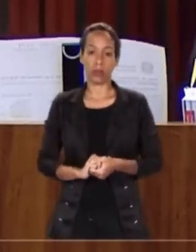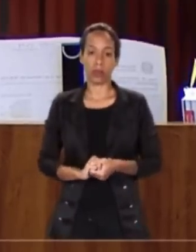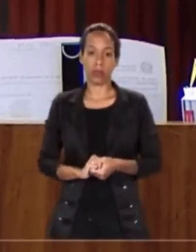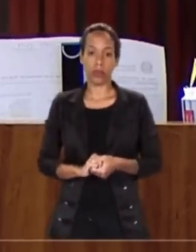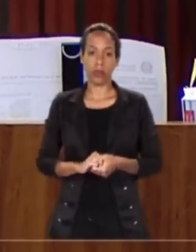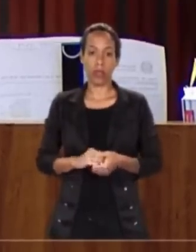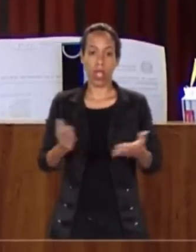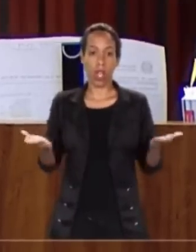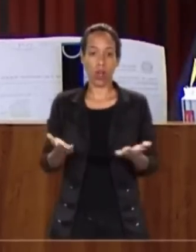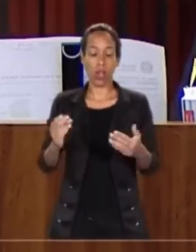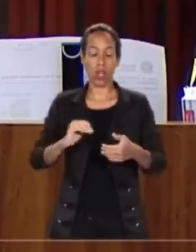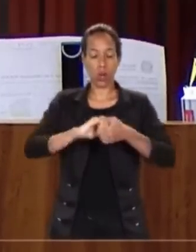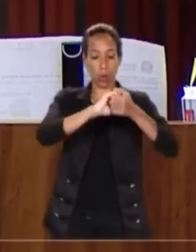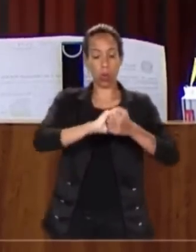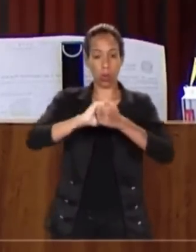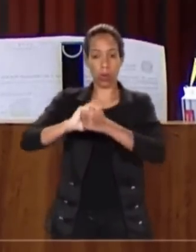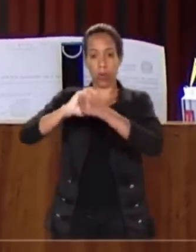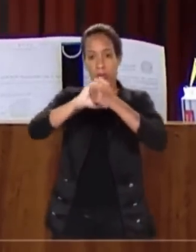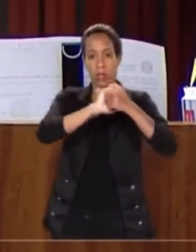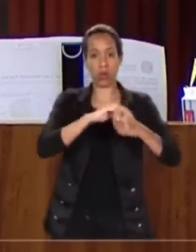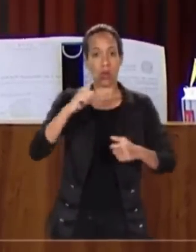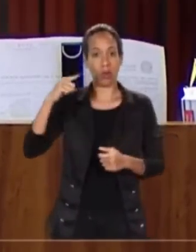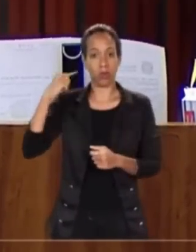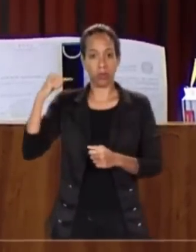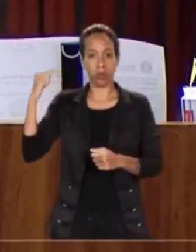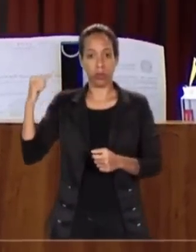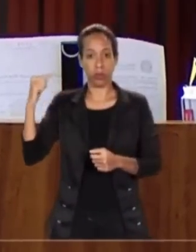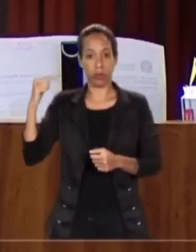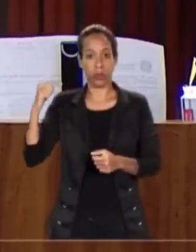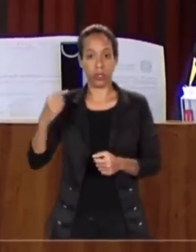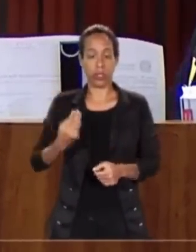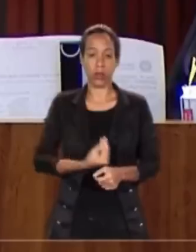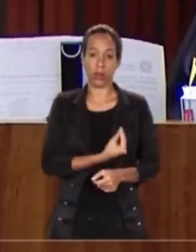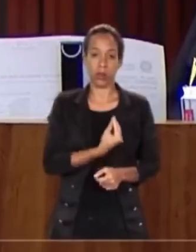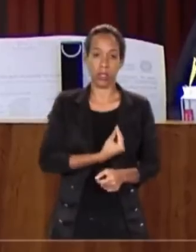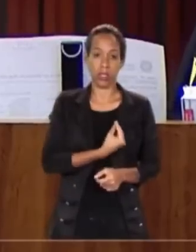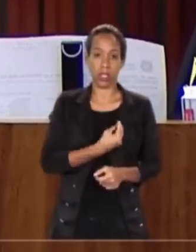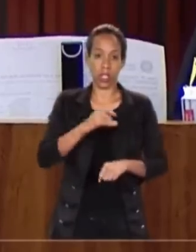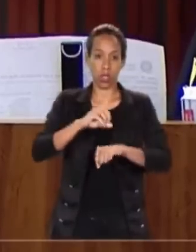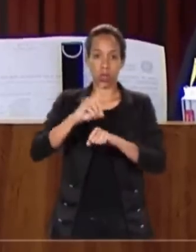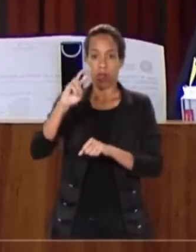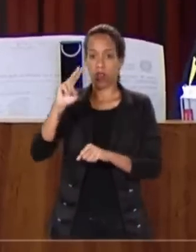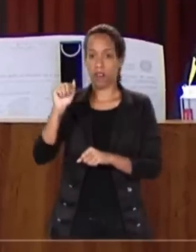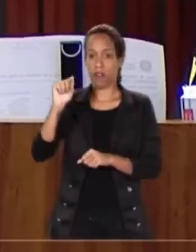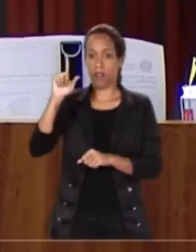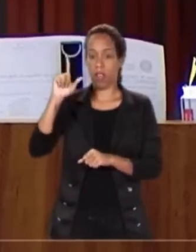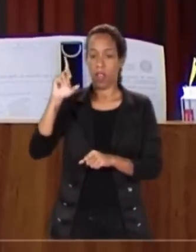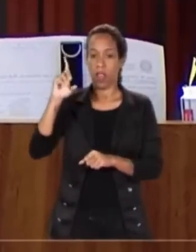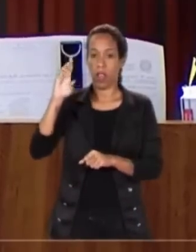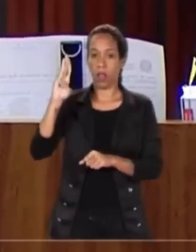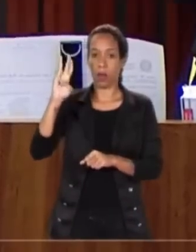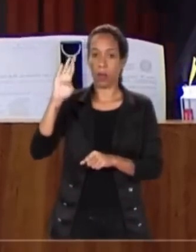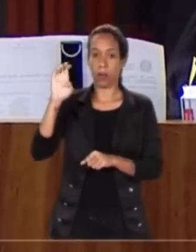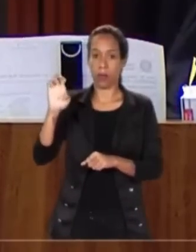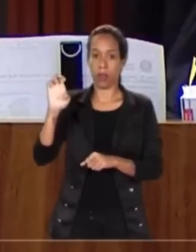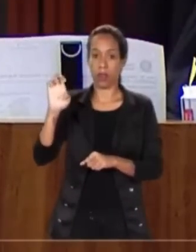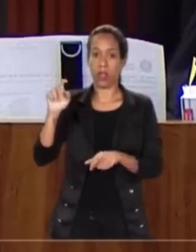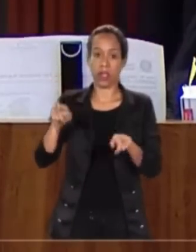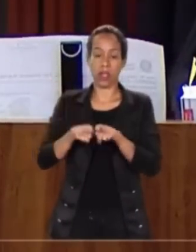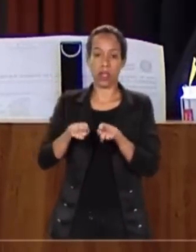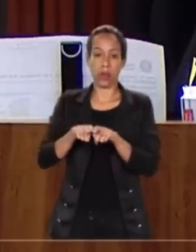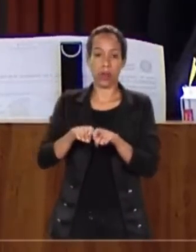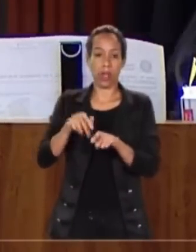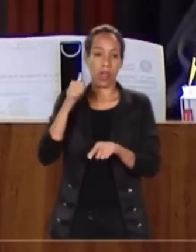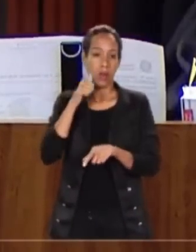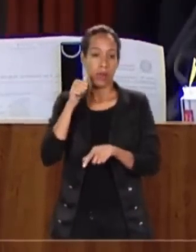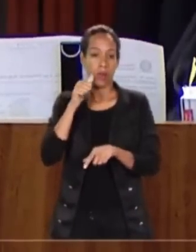eu cumprimento os advogados do caso o presidente do plenário Dr walber de moragrautores de Kelly Silva